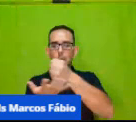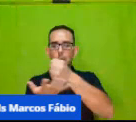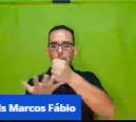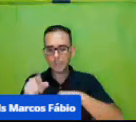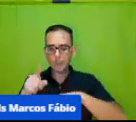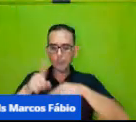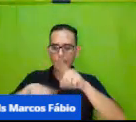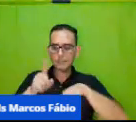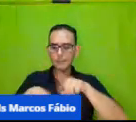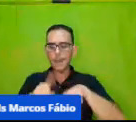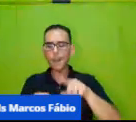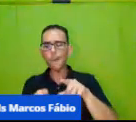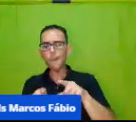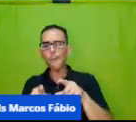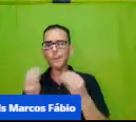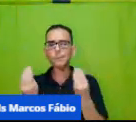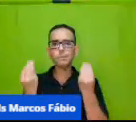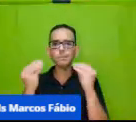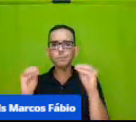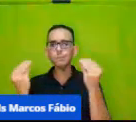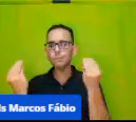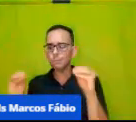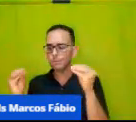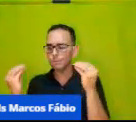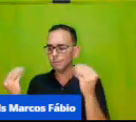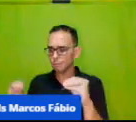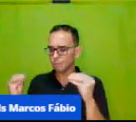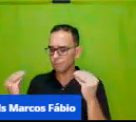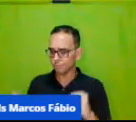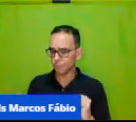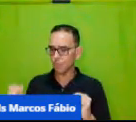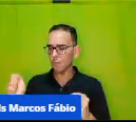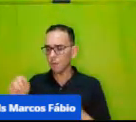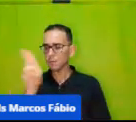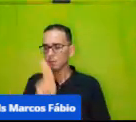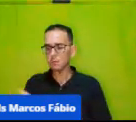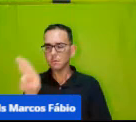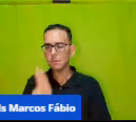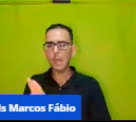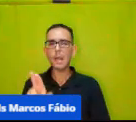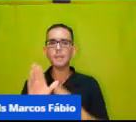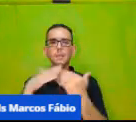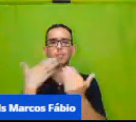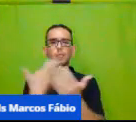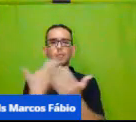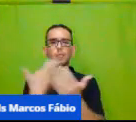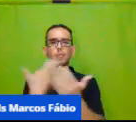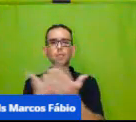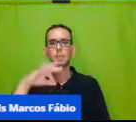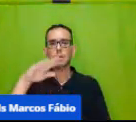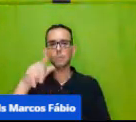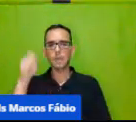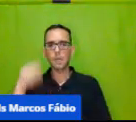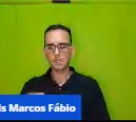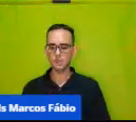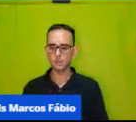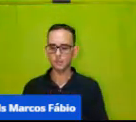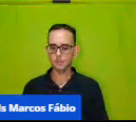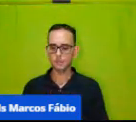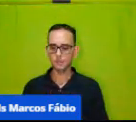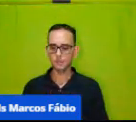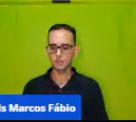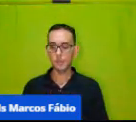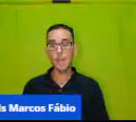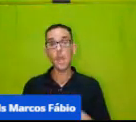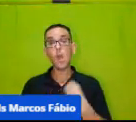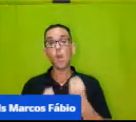material didático que está sendo utilizado nas escolas de Campo Grande, né, e como a gente já